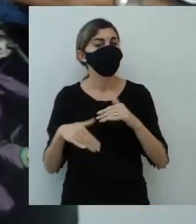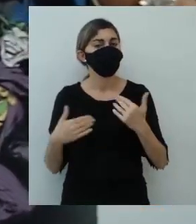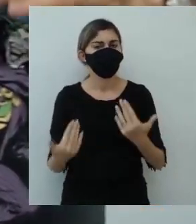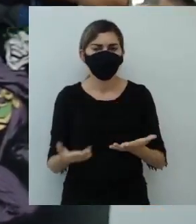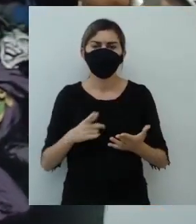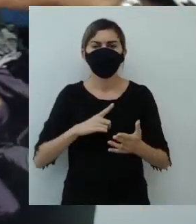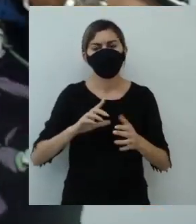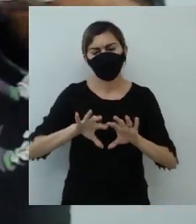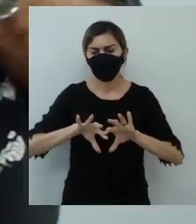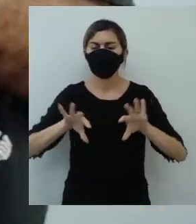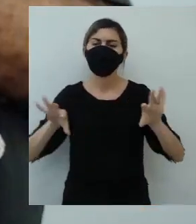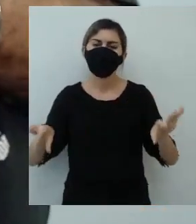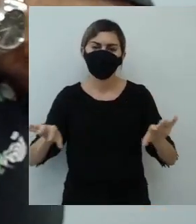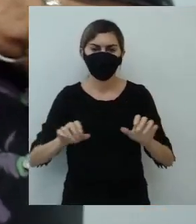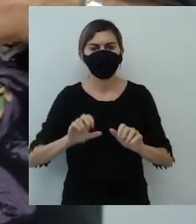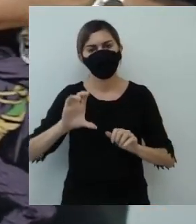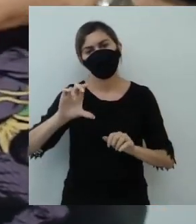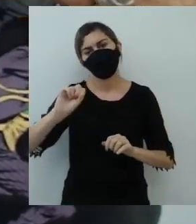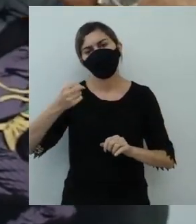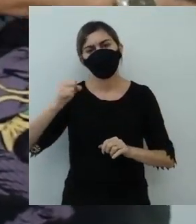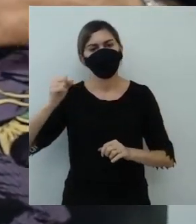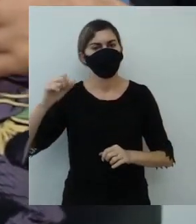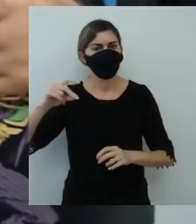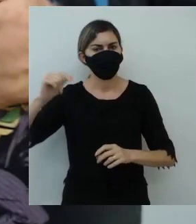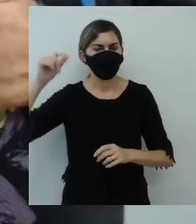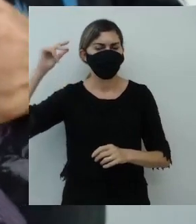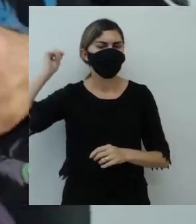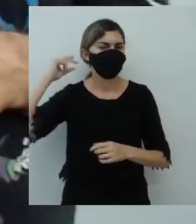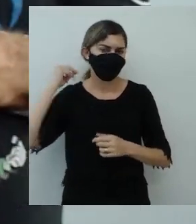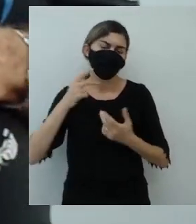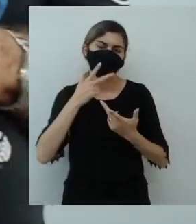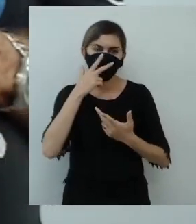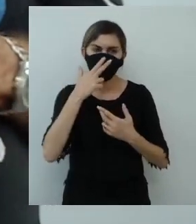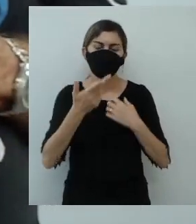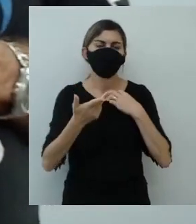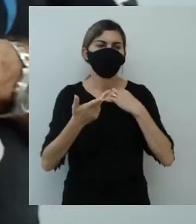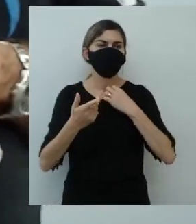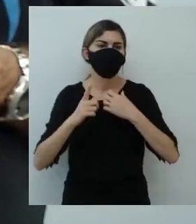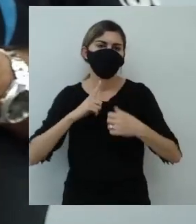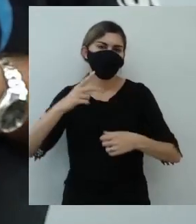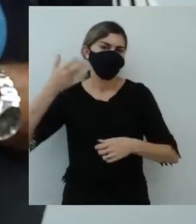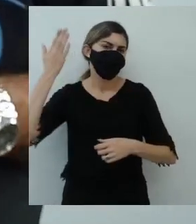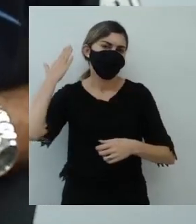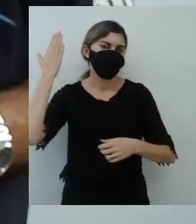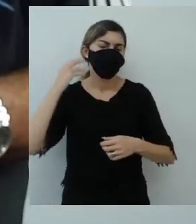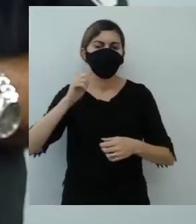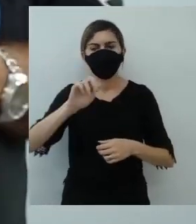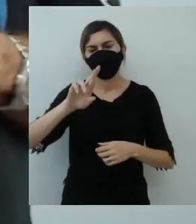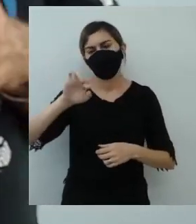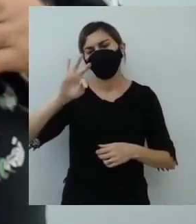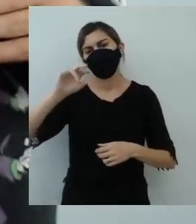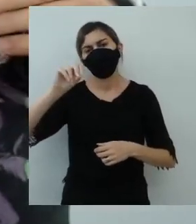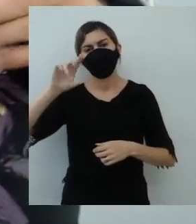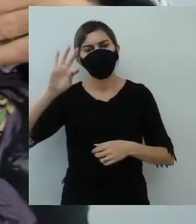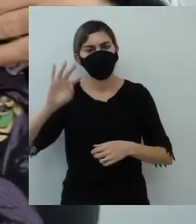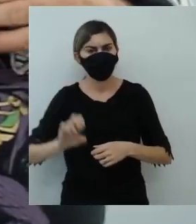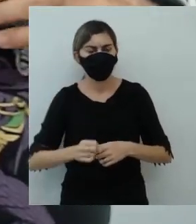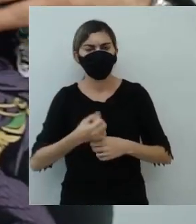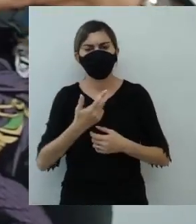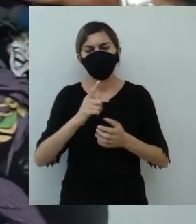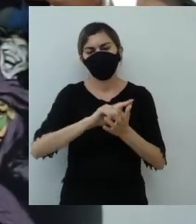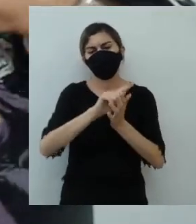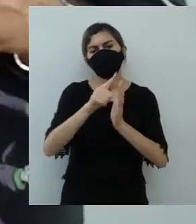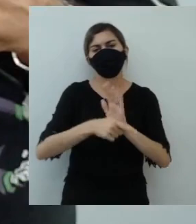uma divisão muito clássica, bem da antiguidade mesmo, né? Do tempo do Aristóteles, que dizia que os